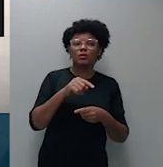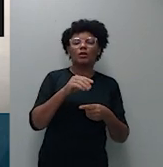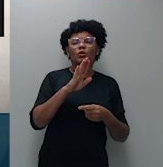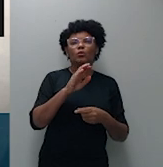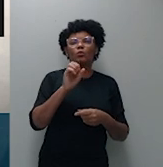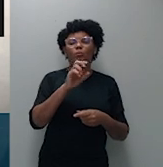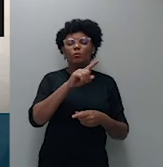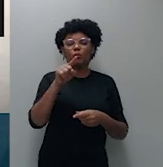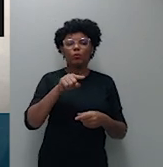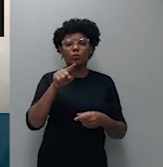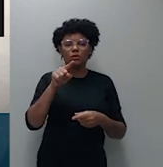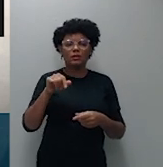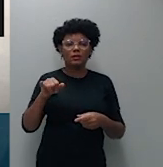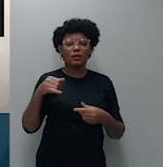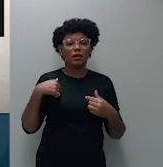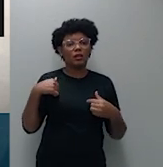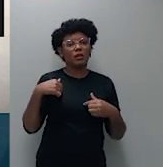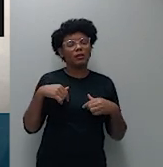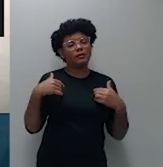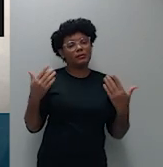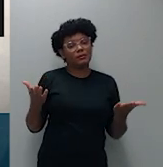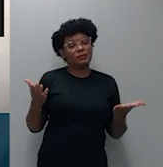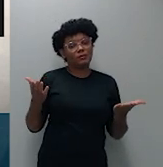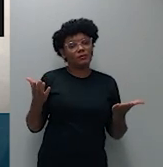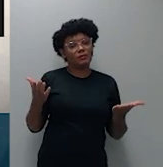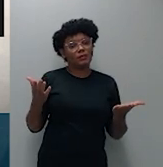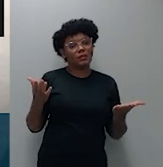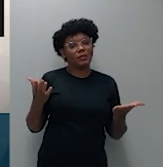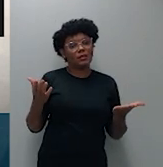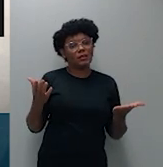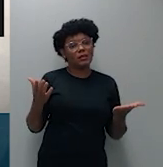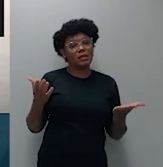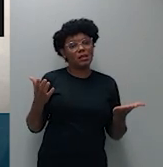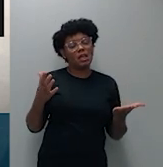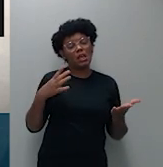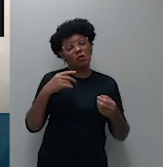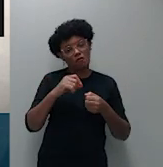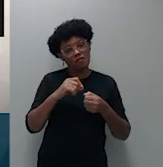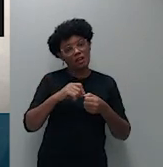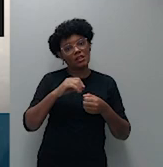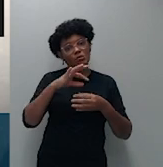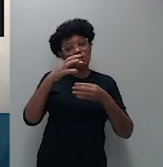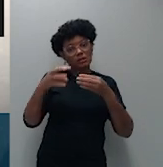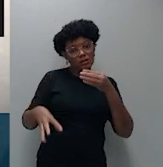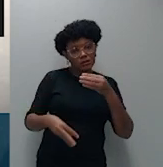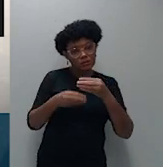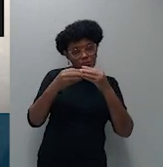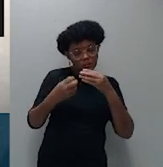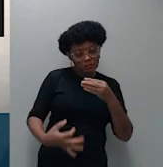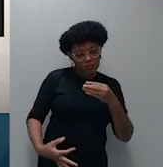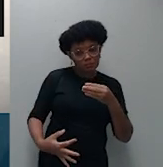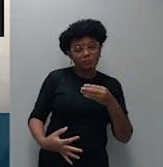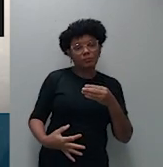então eu faço essas ponderações para que